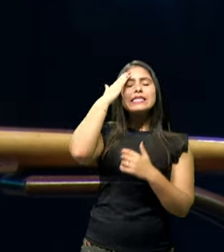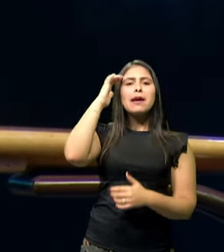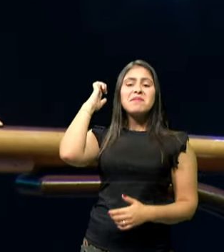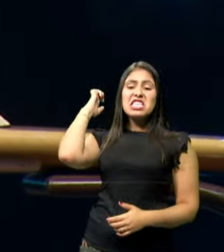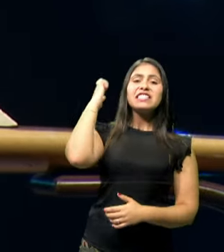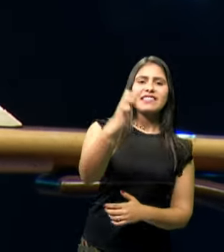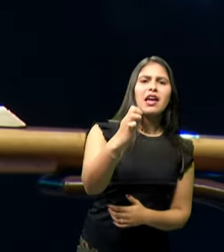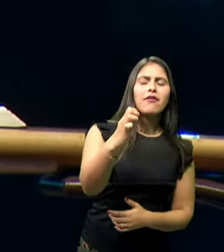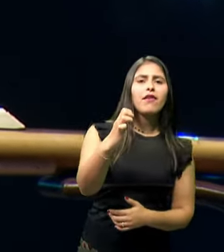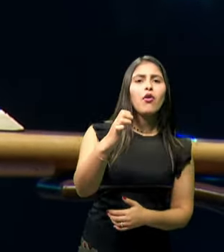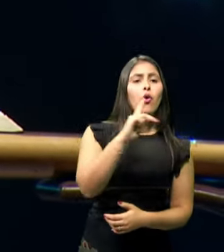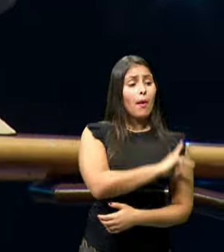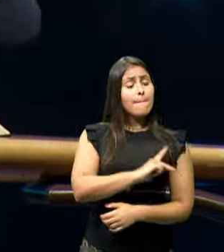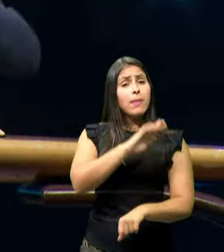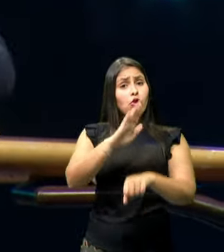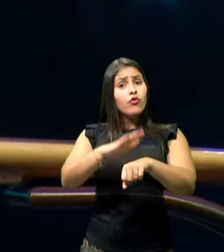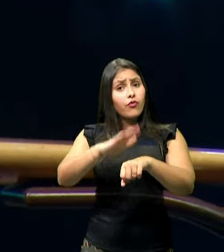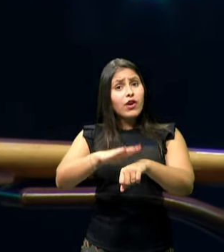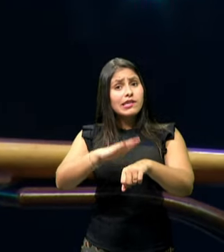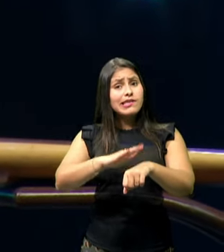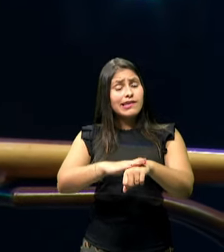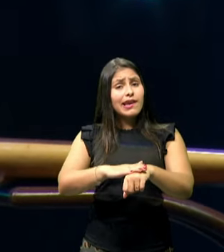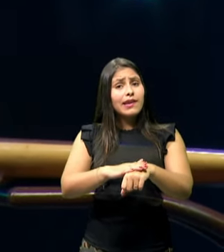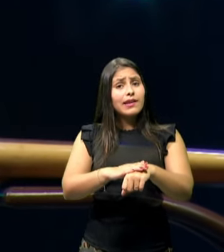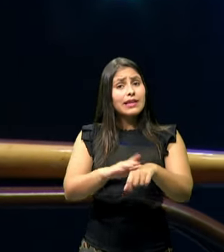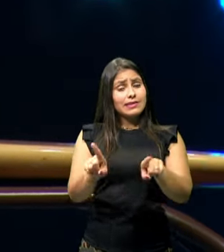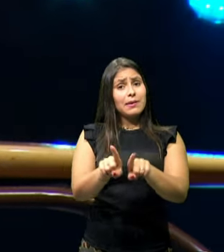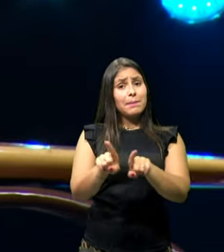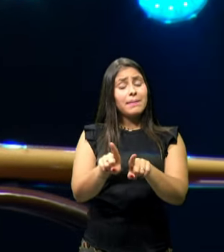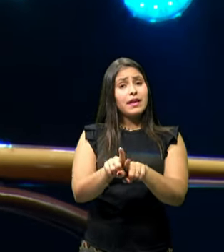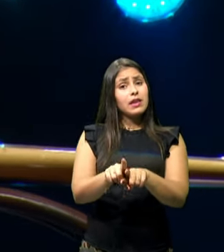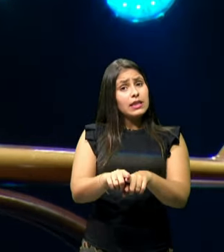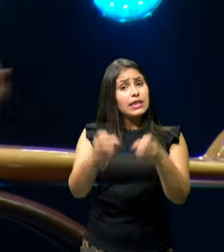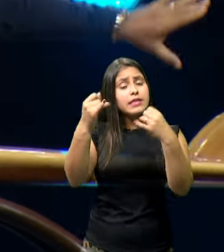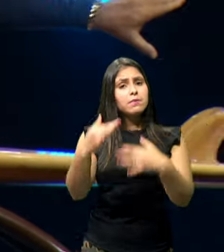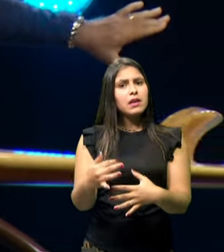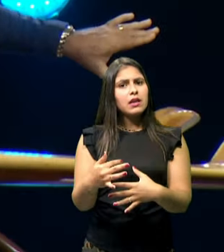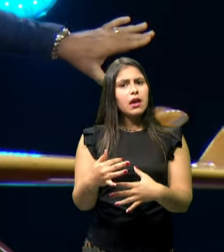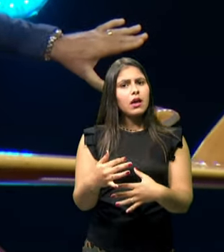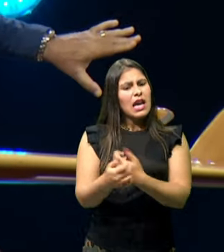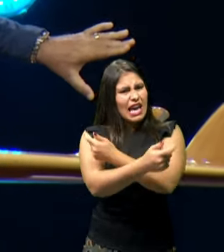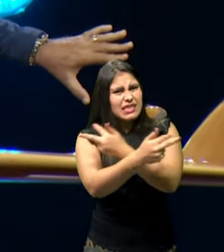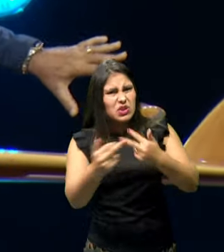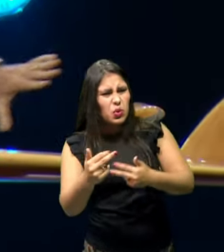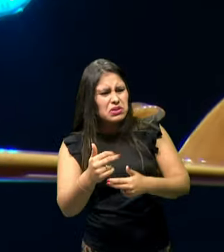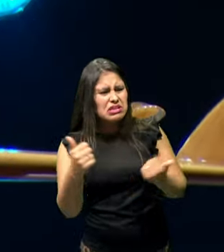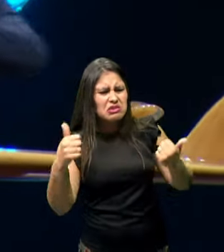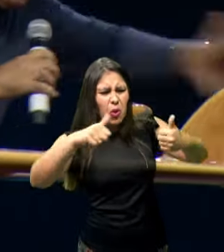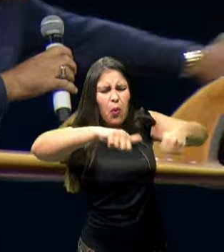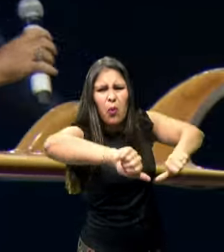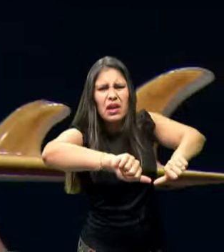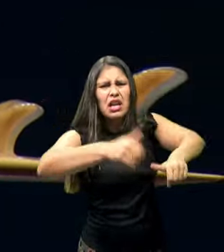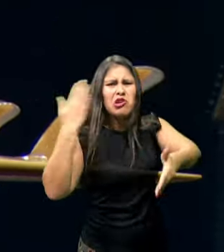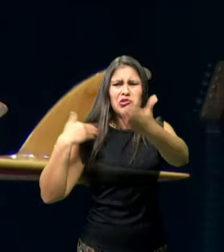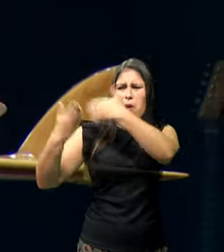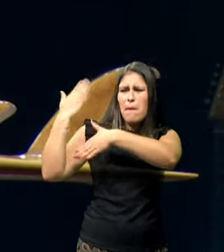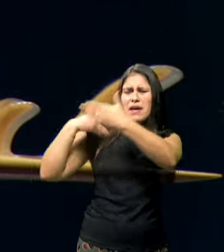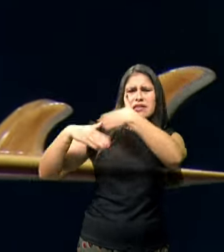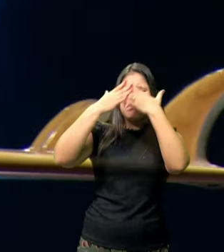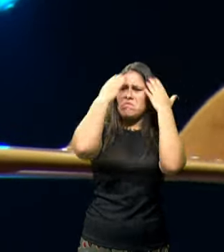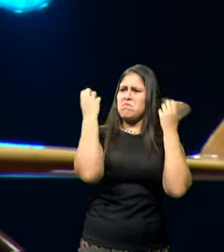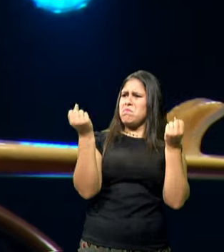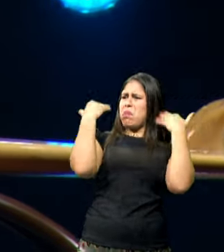crentes na cadeia, essas coisas marcavam a história de Paulo. E ele está dizendo: eu quero esquecer desse negócio, esse negócio do passado